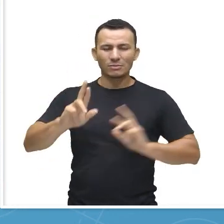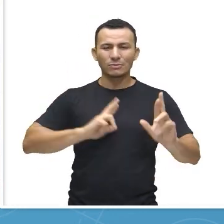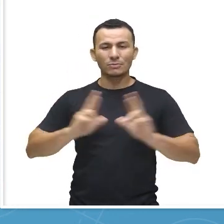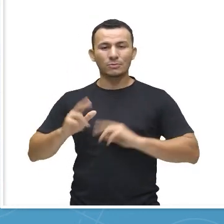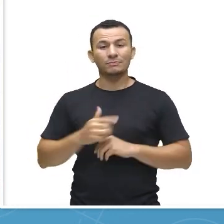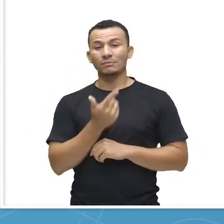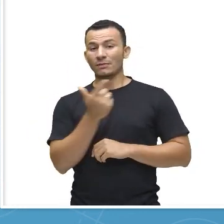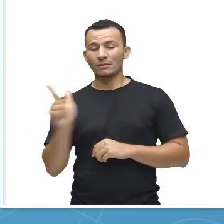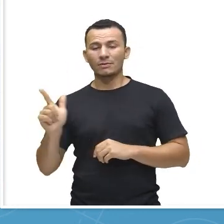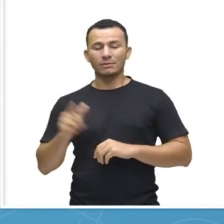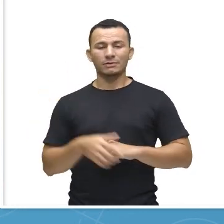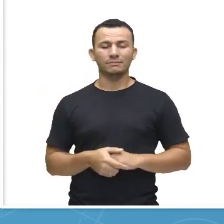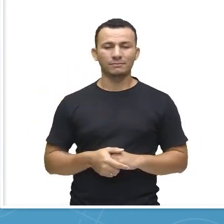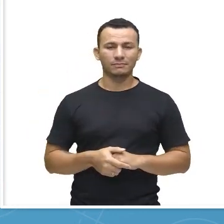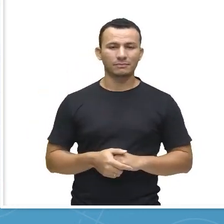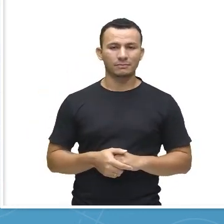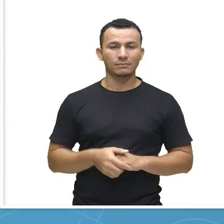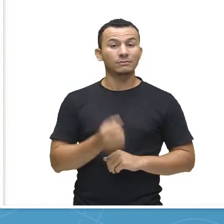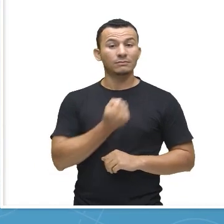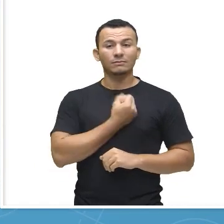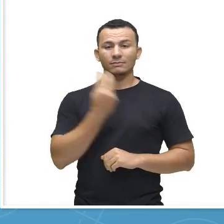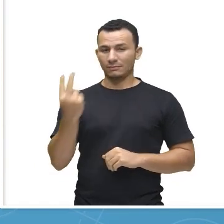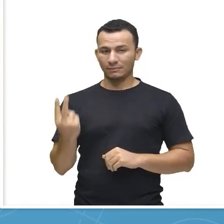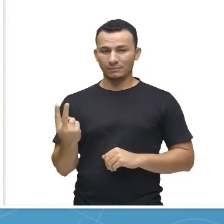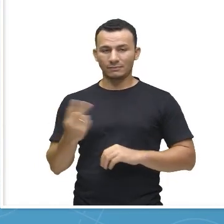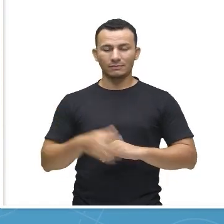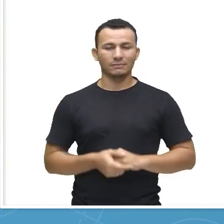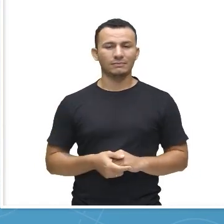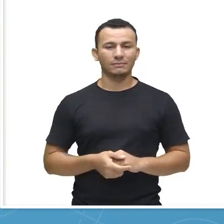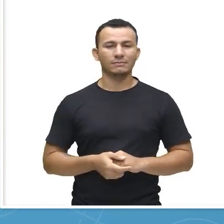para a próxima agora? Vamos ver qual é a segunda questão.